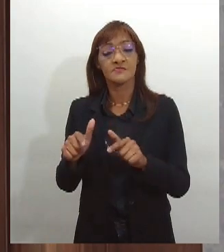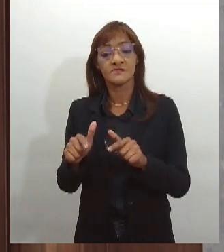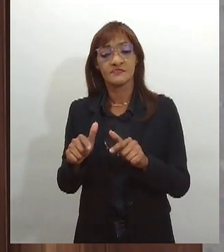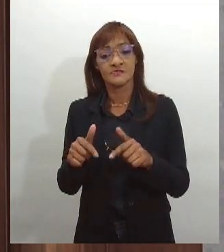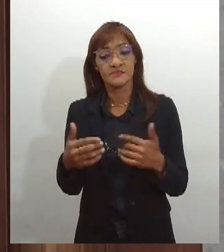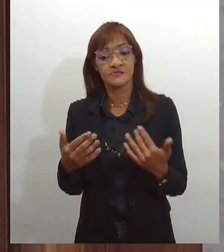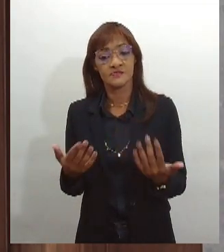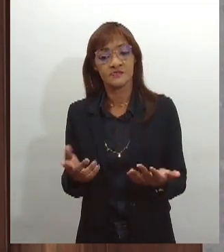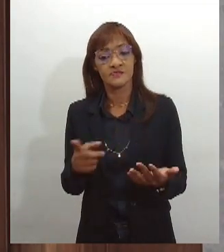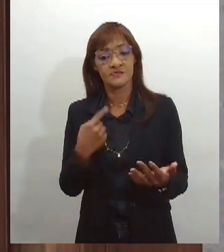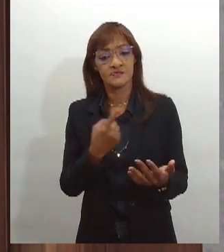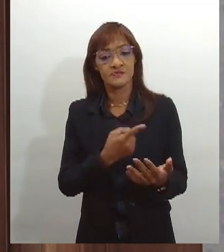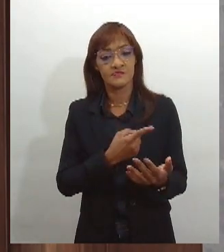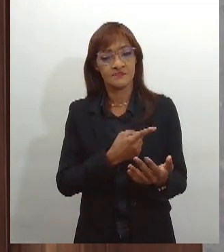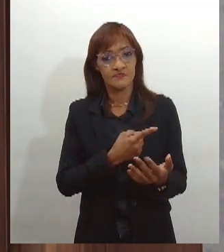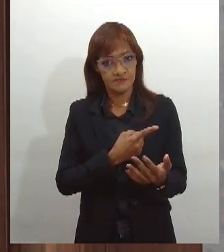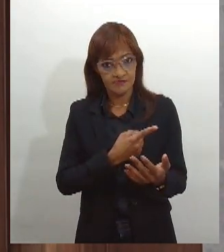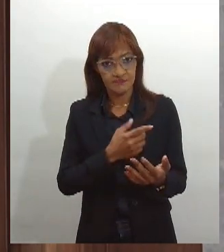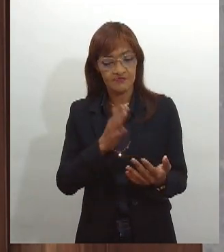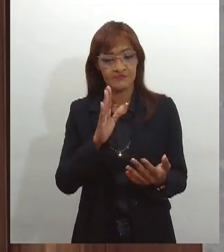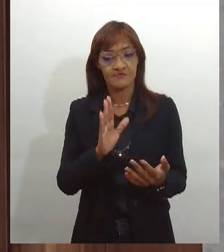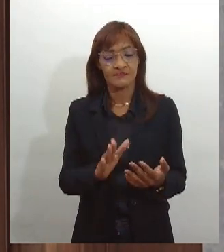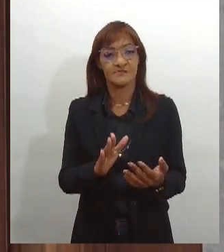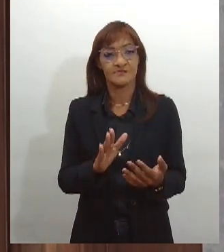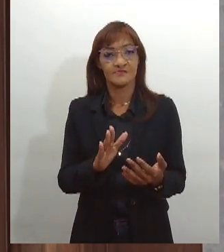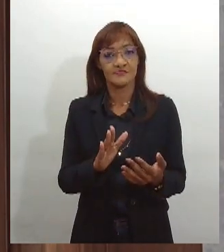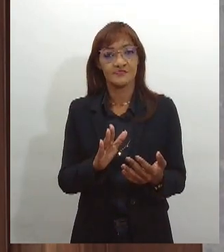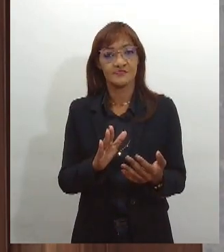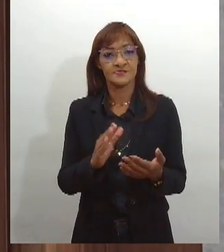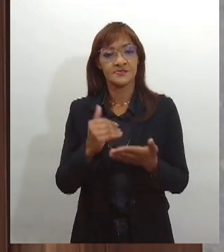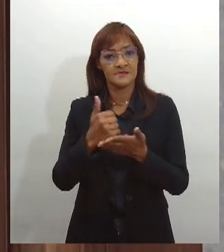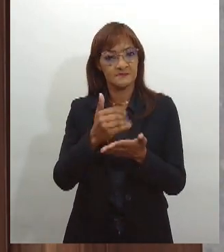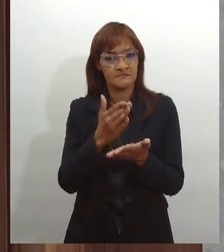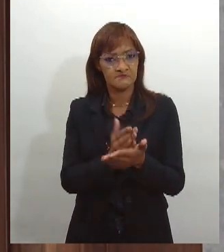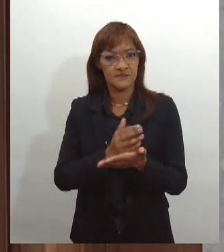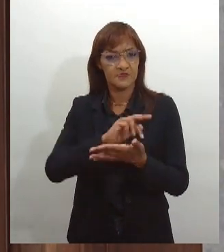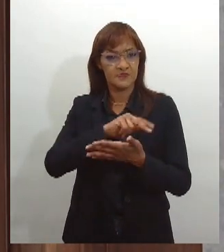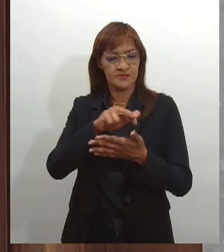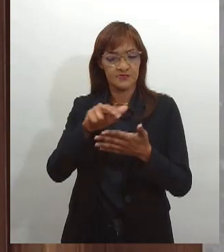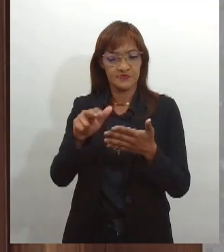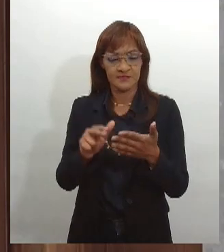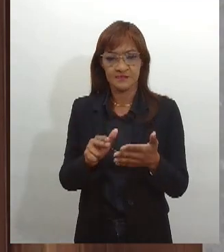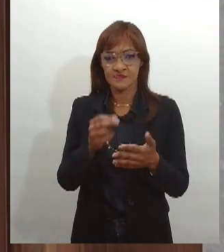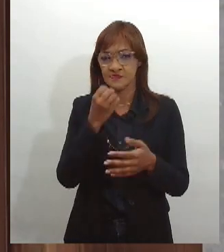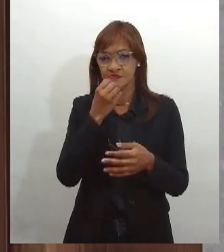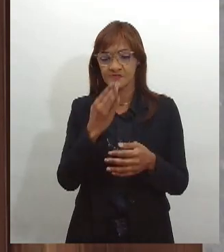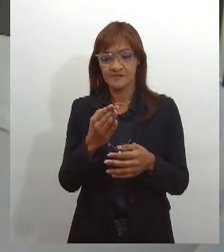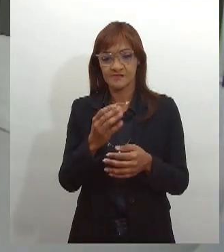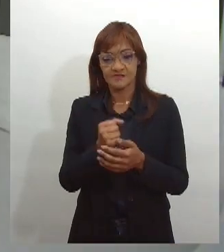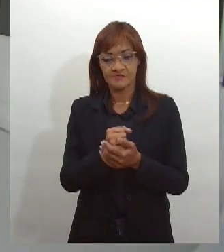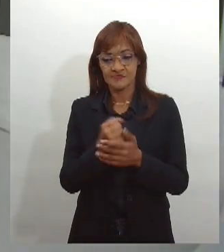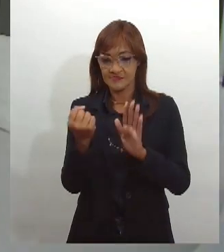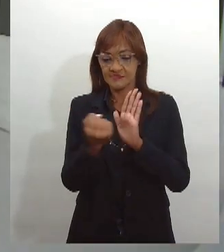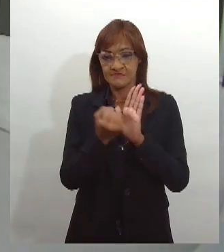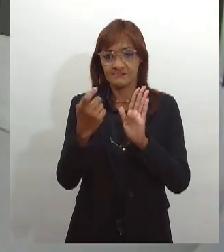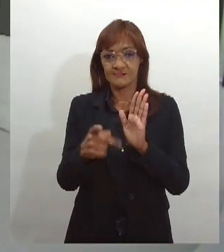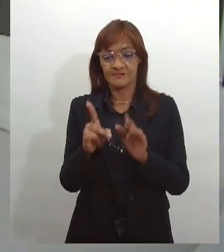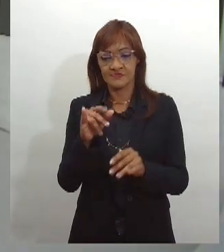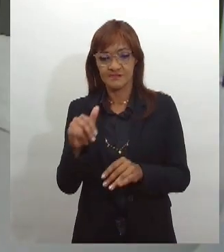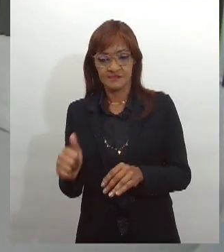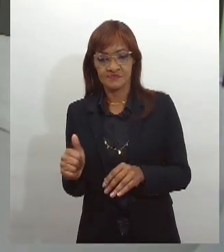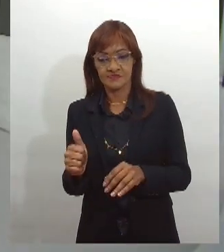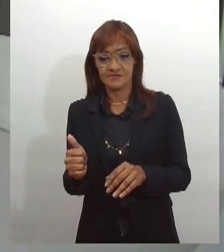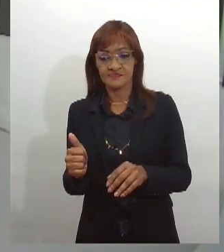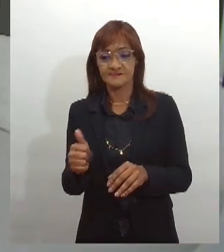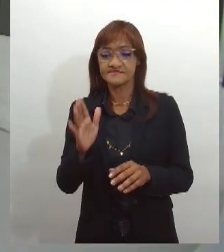para brindar essa chegada. Vamos ter depoimentos de pessoas interessantes que falam sobre a retomada desse espaço. Eu creio que será uma festa